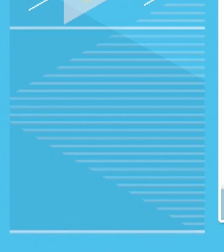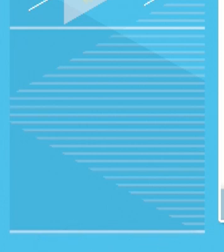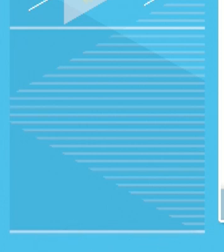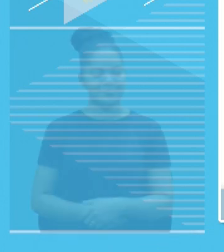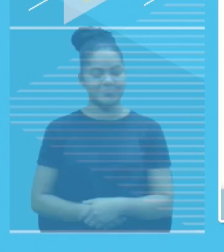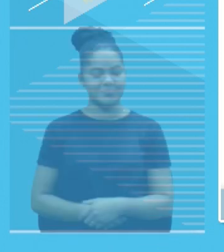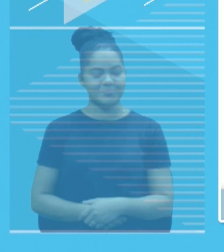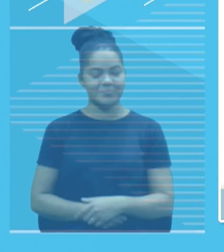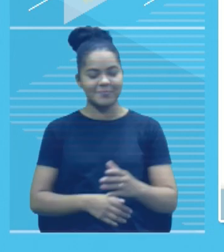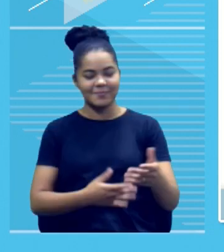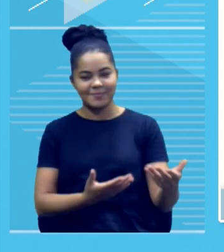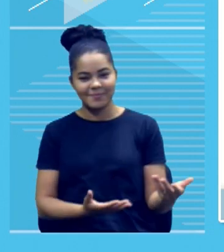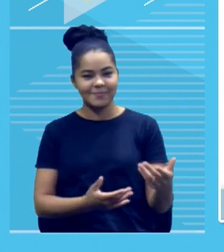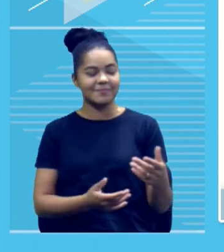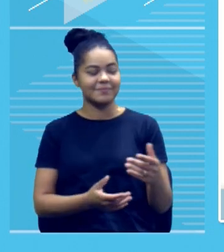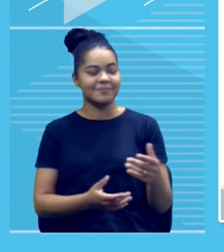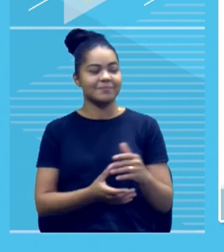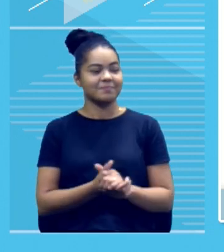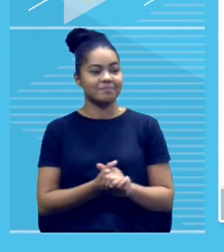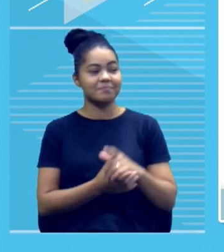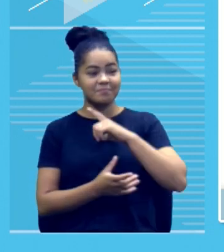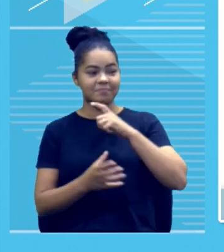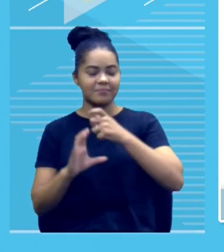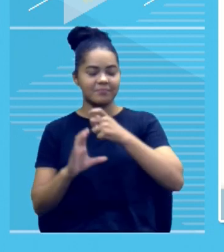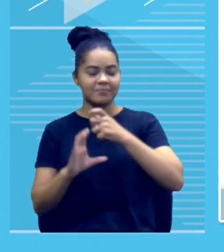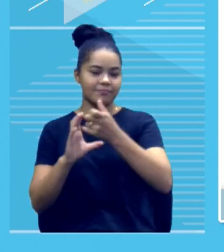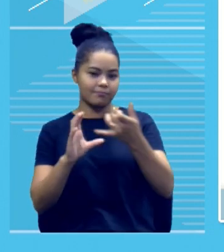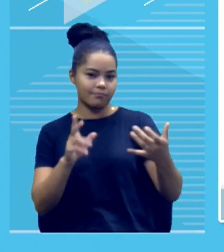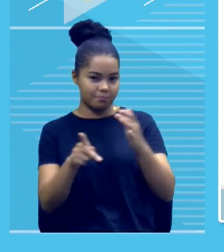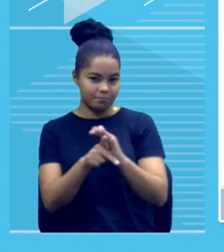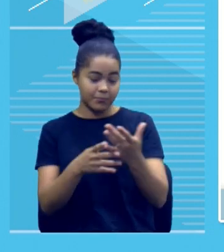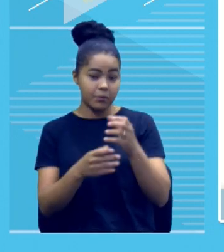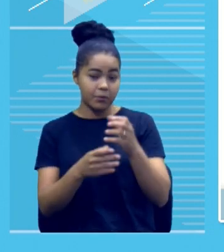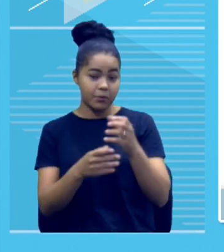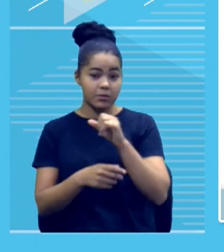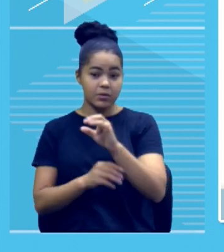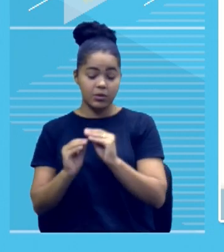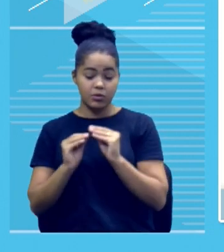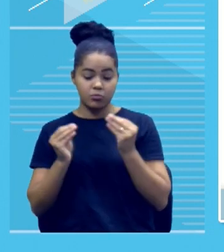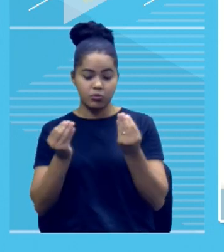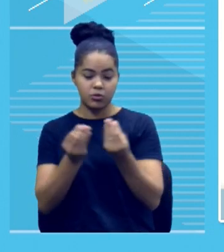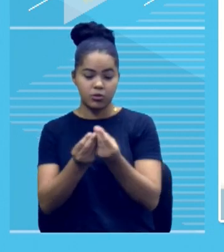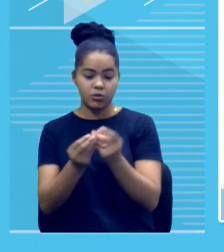Ok, pessoal, vamos fazer então essas observações. Toda substância que for